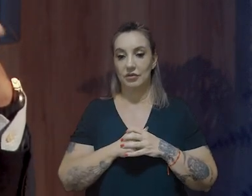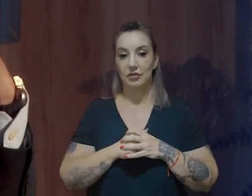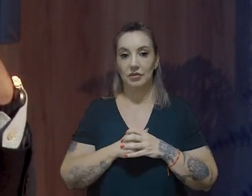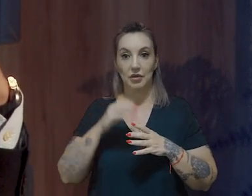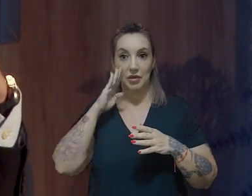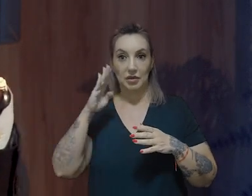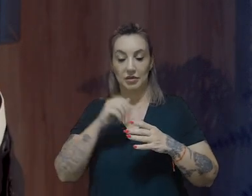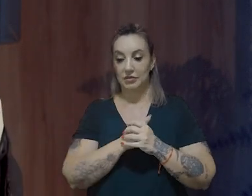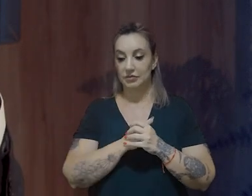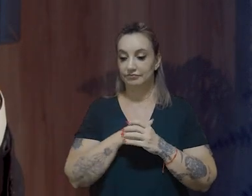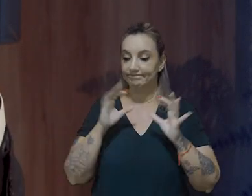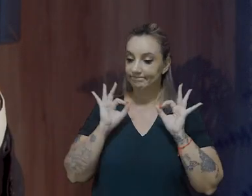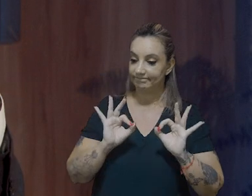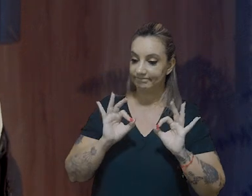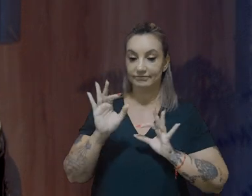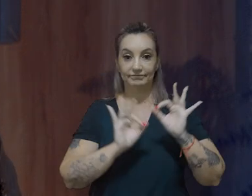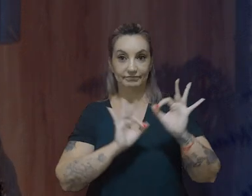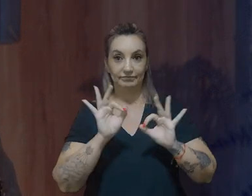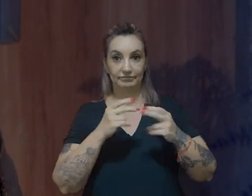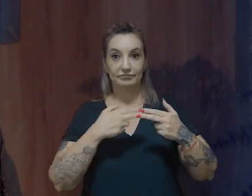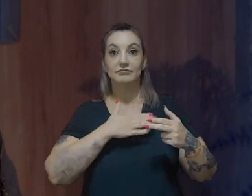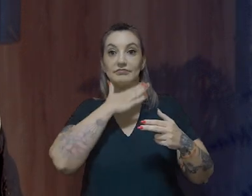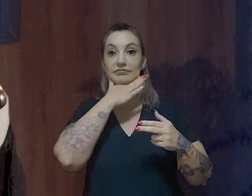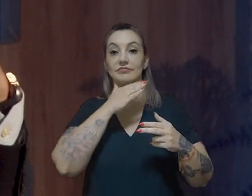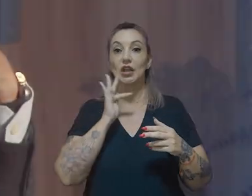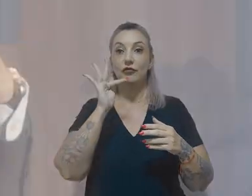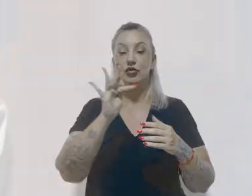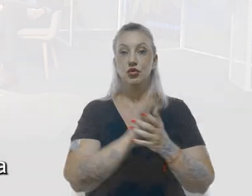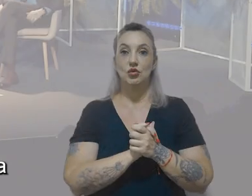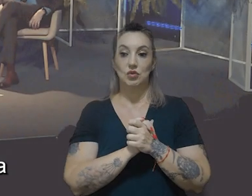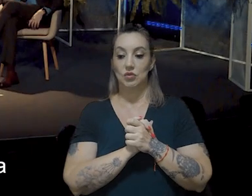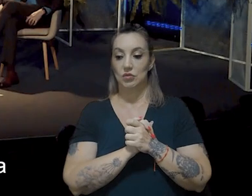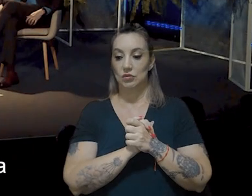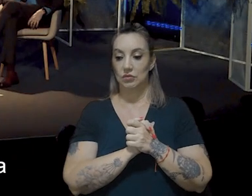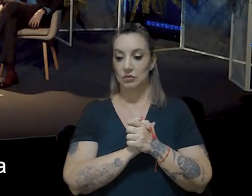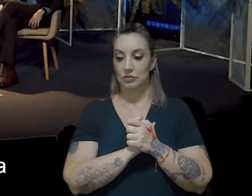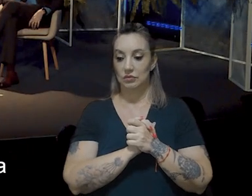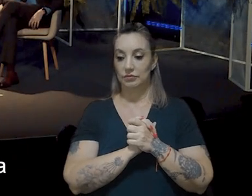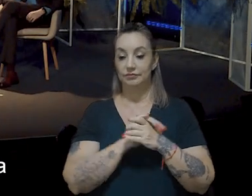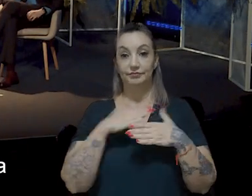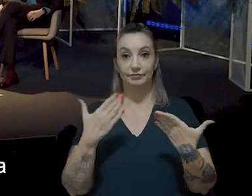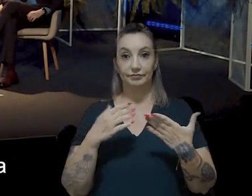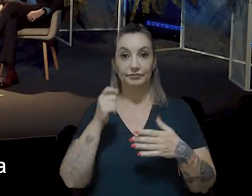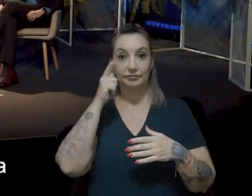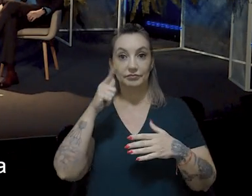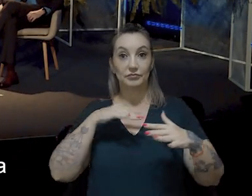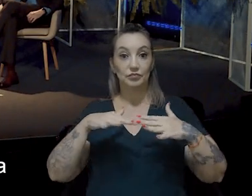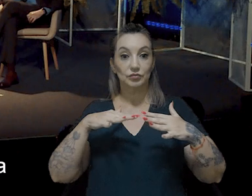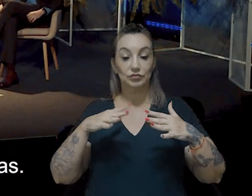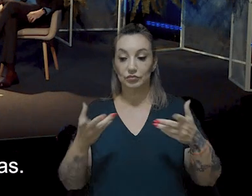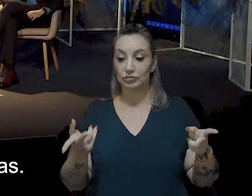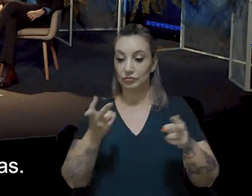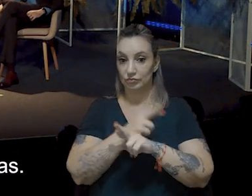princípio né Para realmente estar preparado paraas Cris pode ver pelo futuro bom né hoje a a citricultura é um movimento de